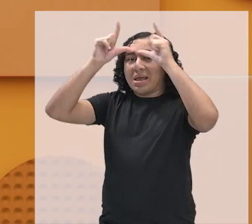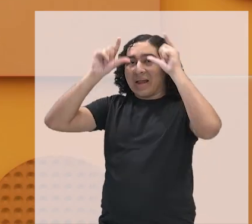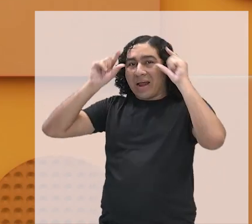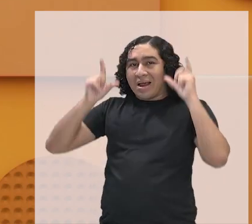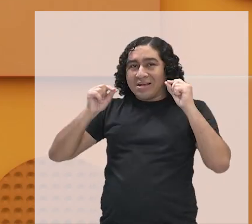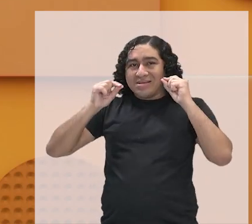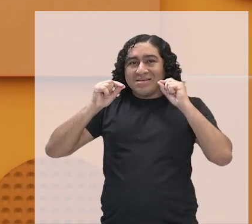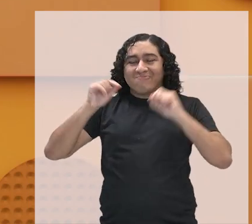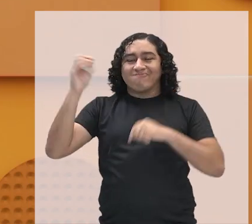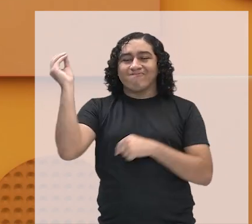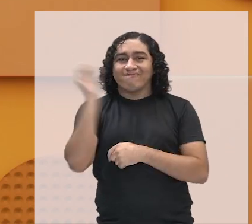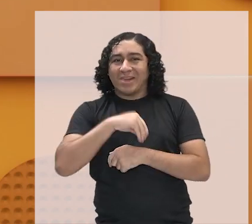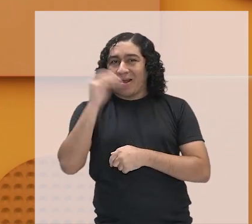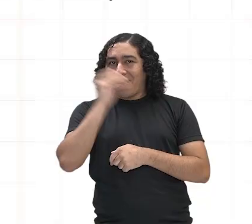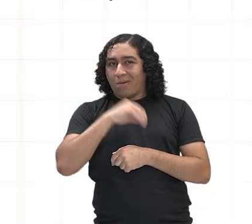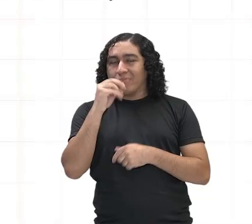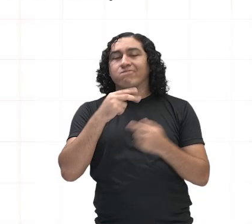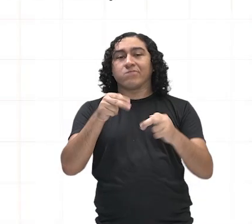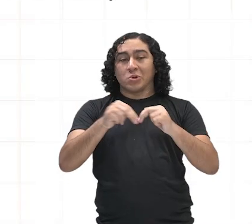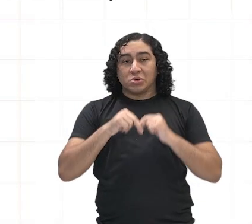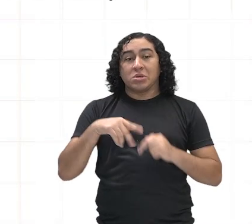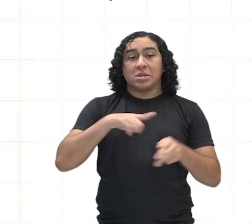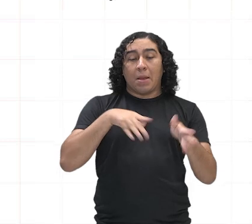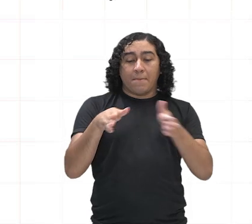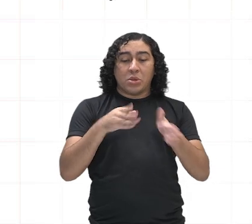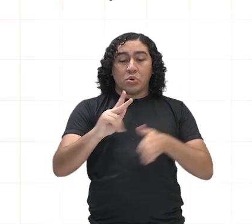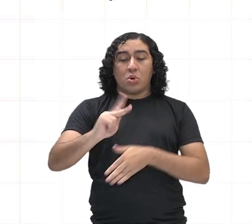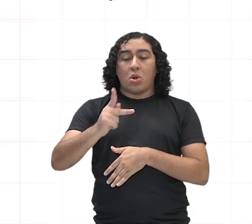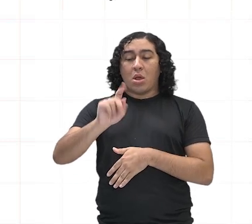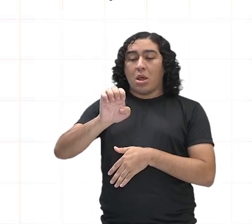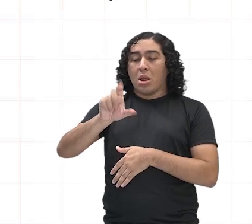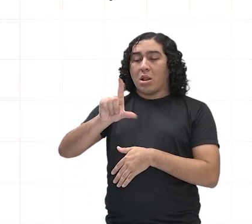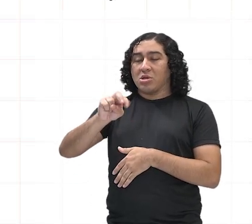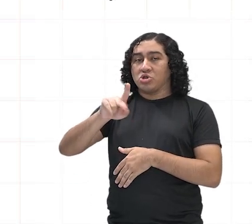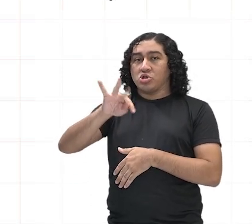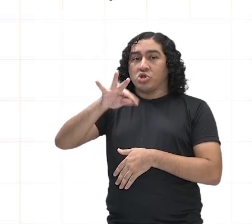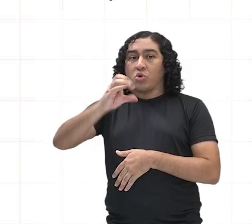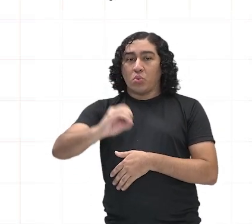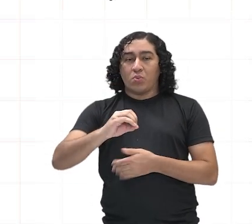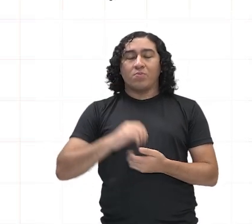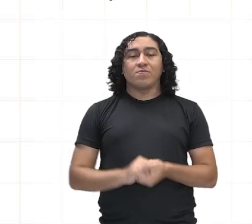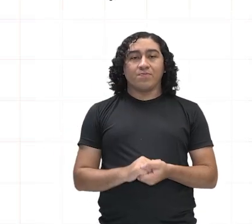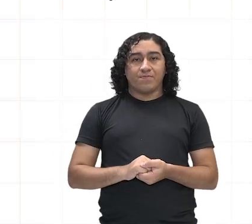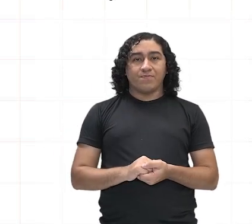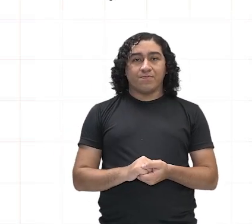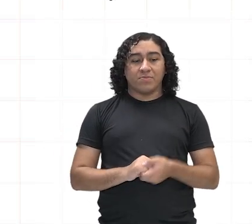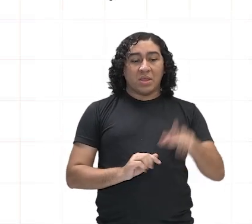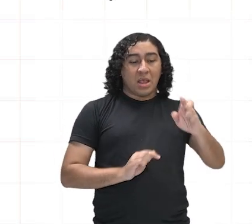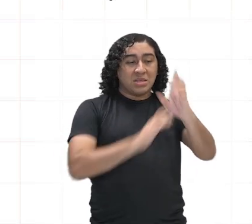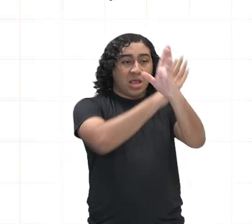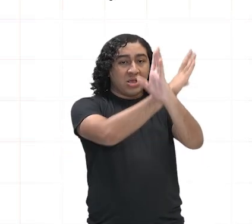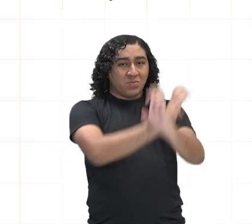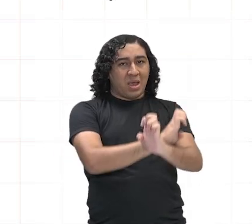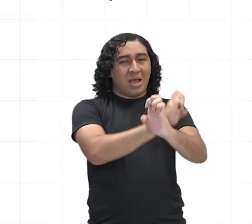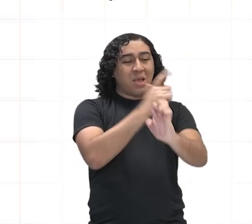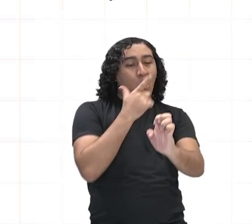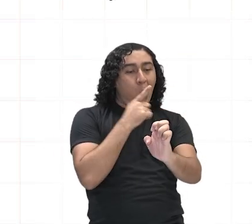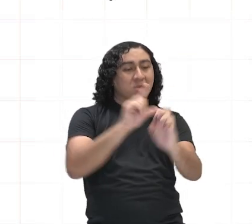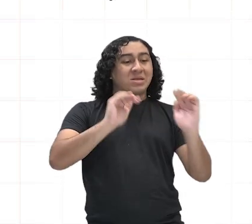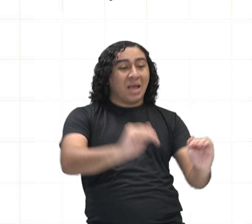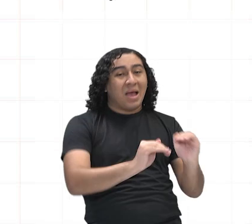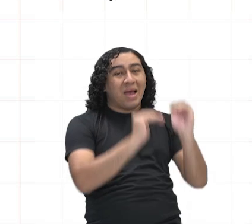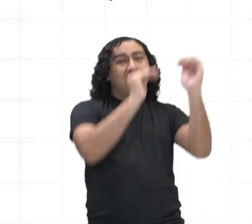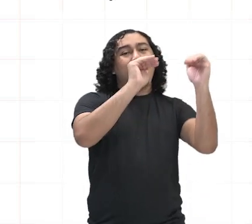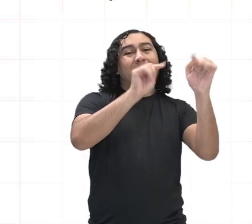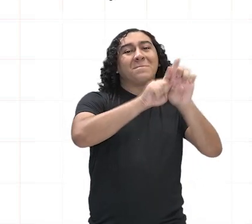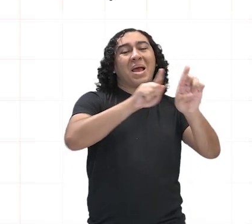parte do período helenístico. Olha só, acompanha aí comigo o período helenístico. Esparta saiu vitoriosa da guerra, mas enfraqueceu a